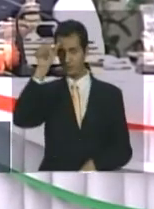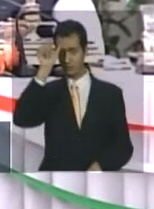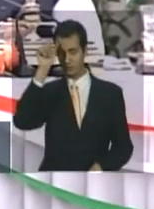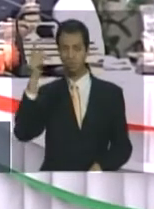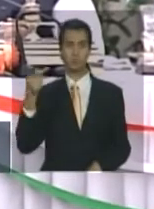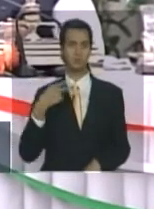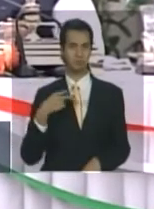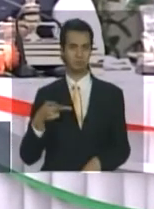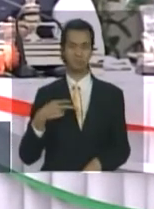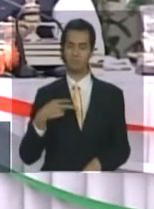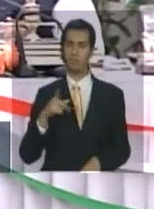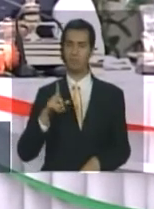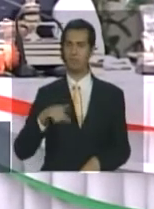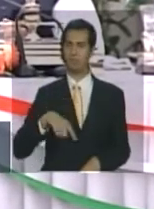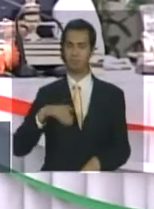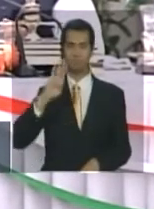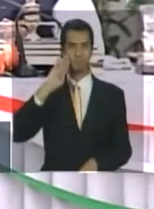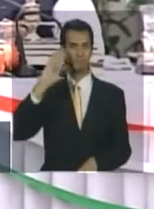países megadiversos.